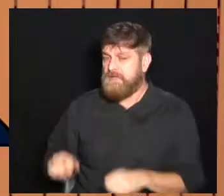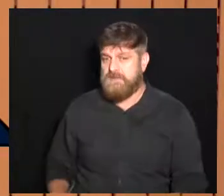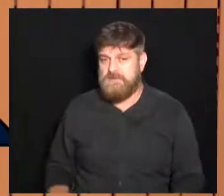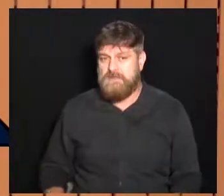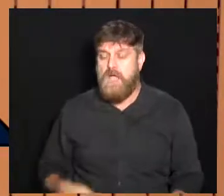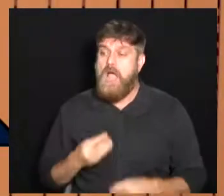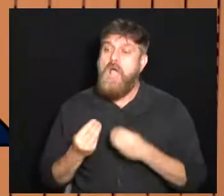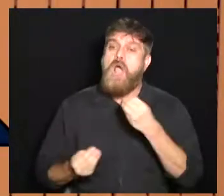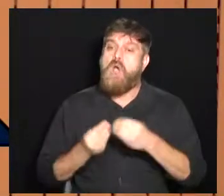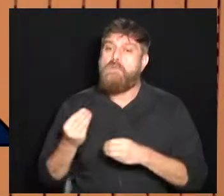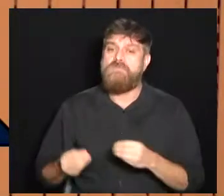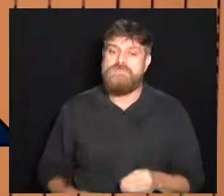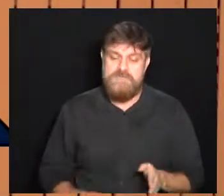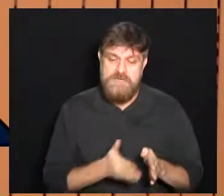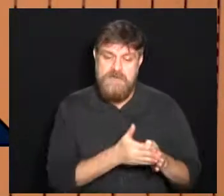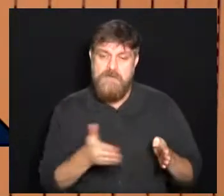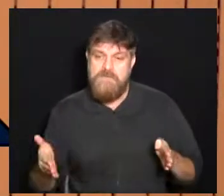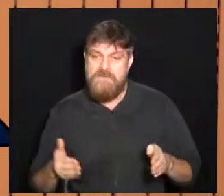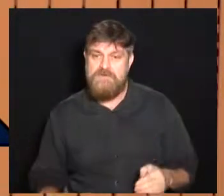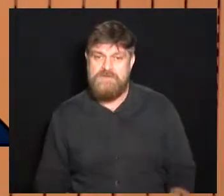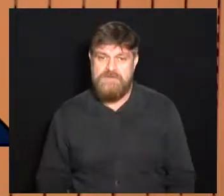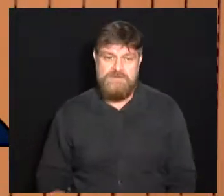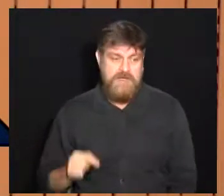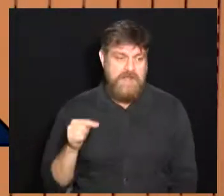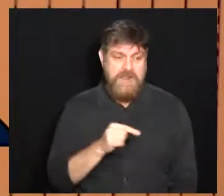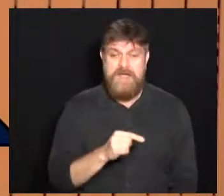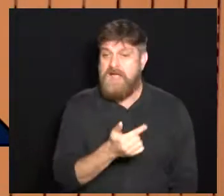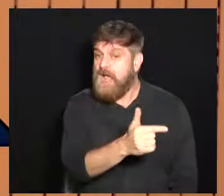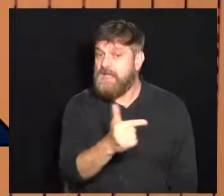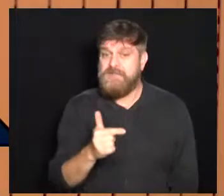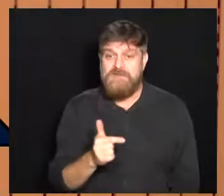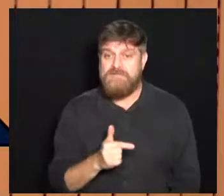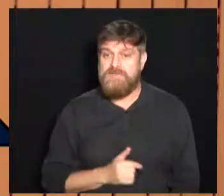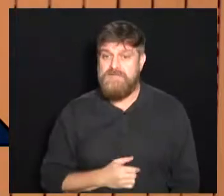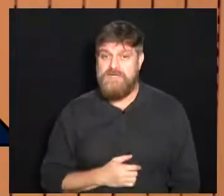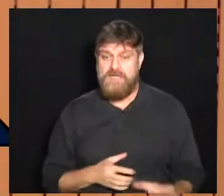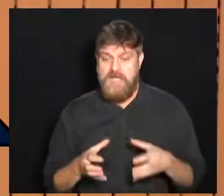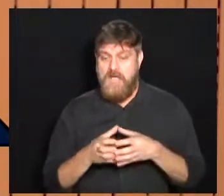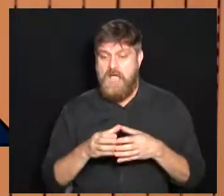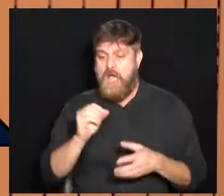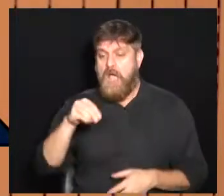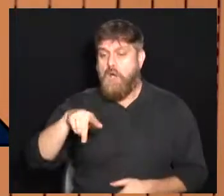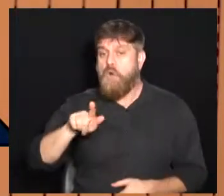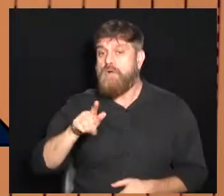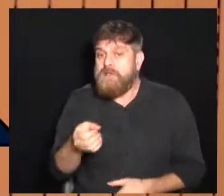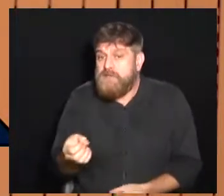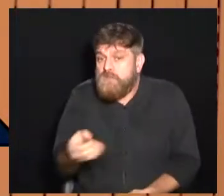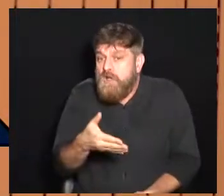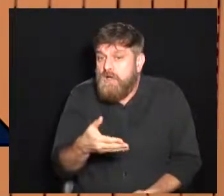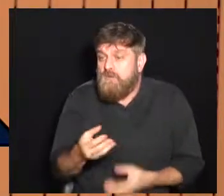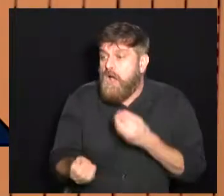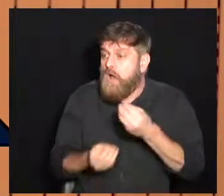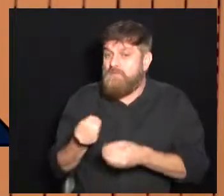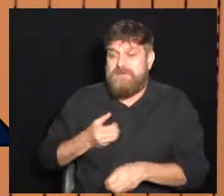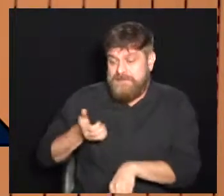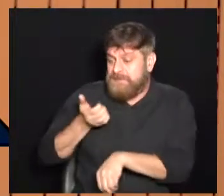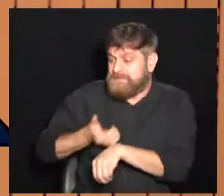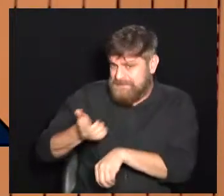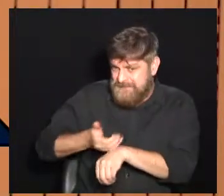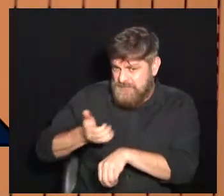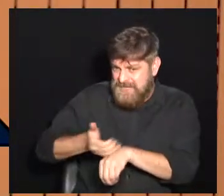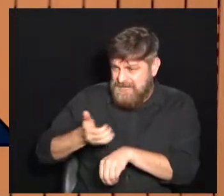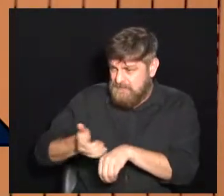Como será o período de atendimento sem a nova entidade? Né? Será através de